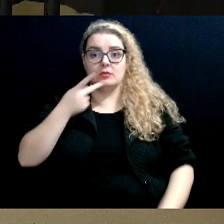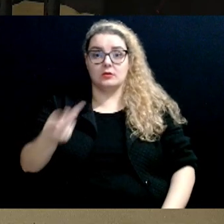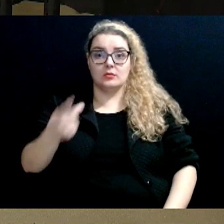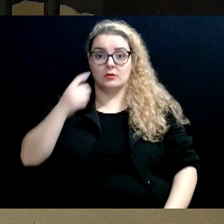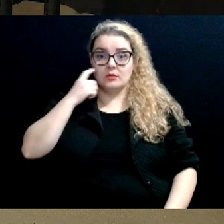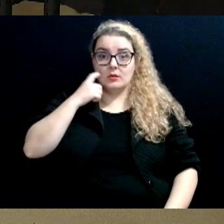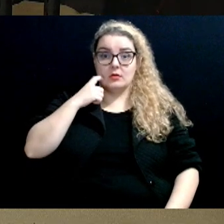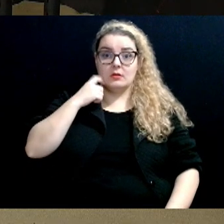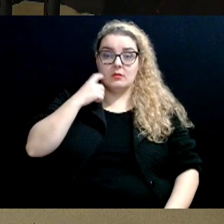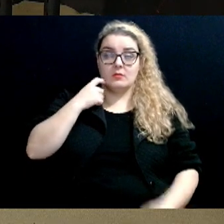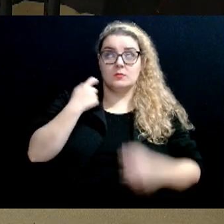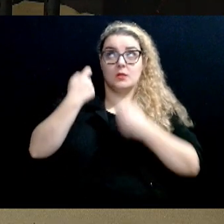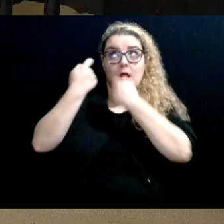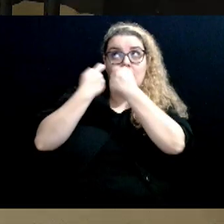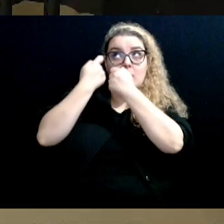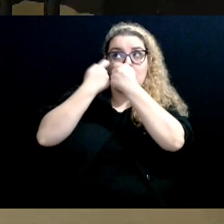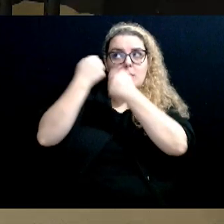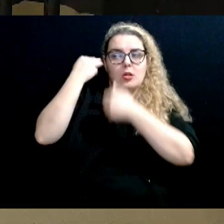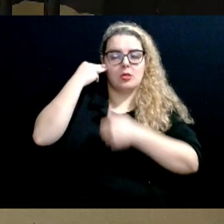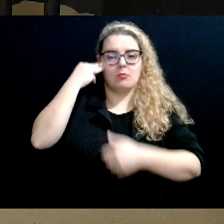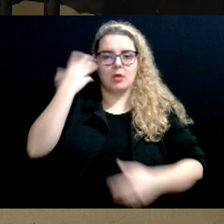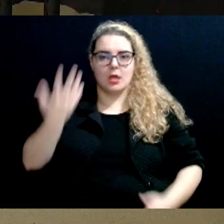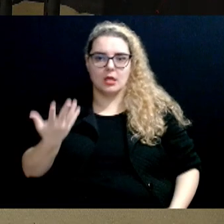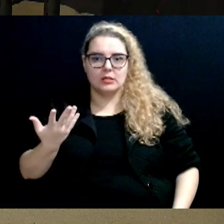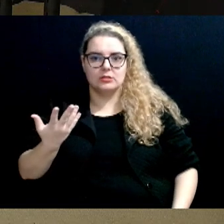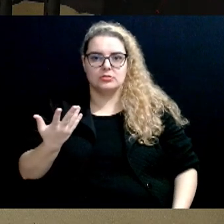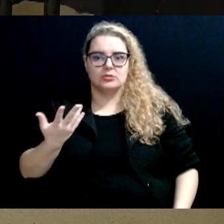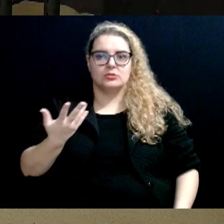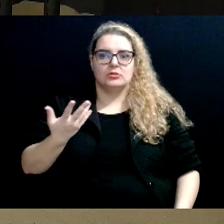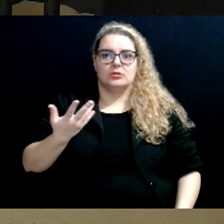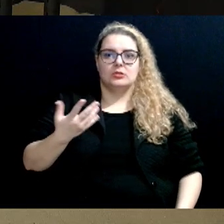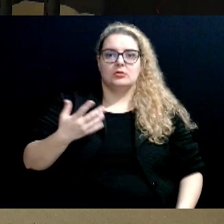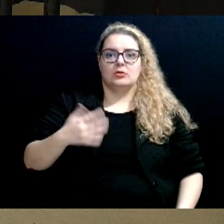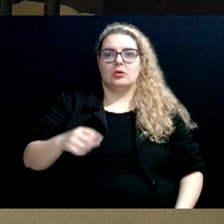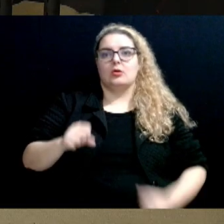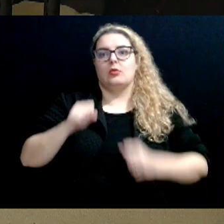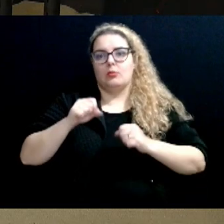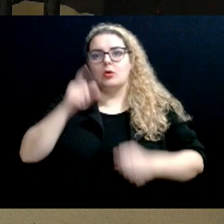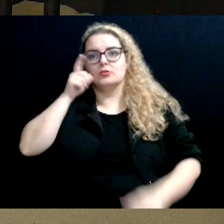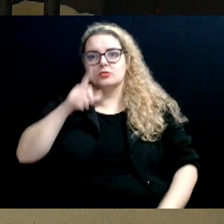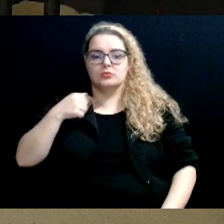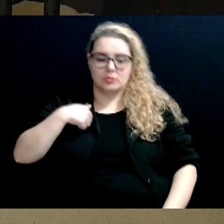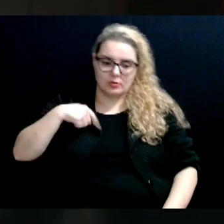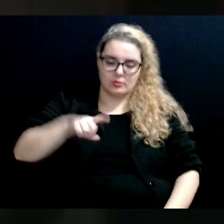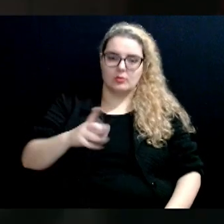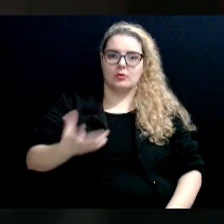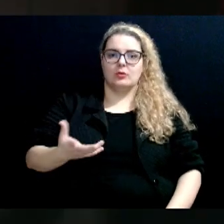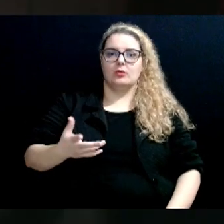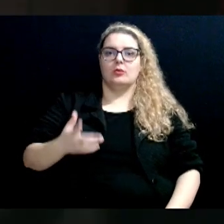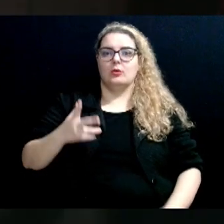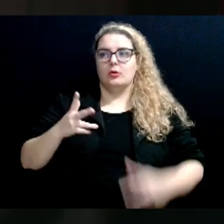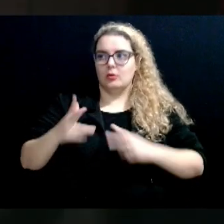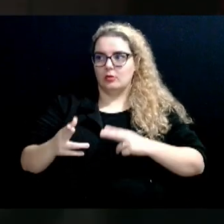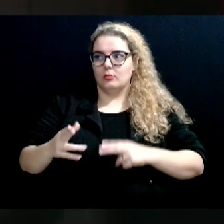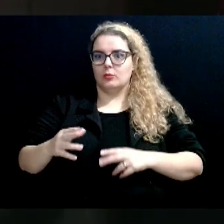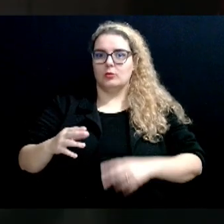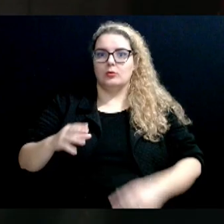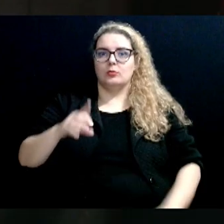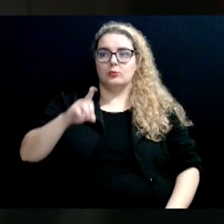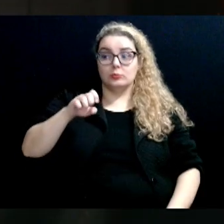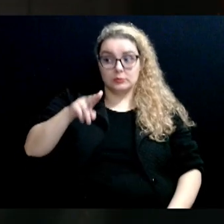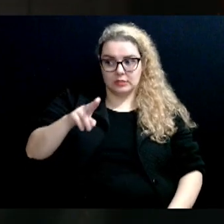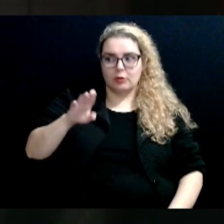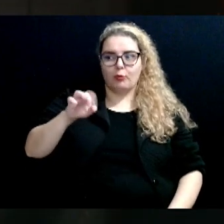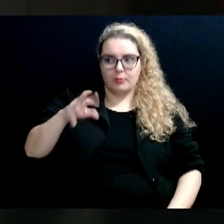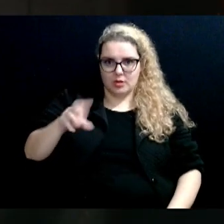sobre ela, você tem né, eu posso, eu consigo, eu vou, igual no caso do branco, peraí, calma, reorganize e vai, você precisa